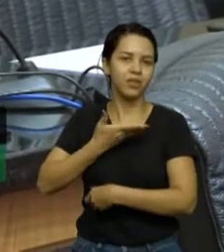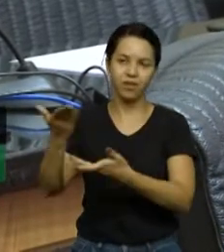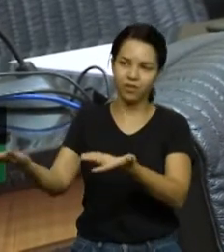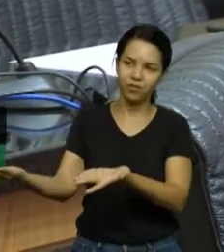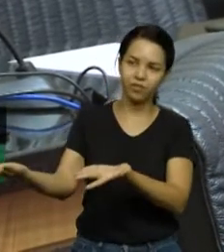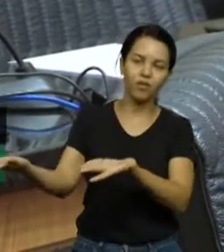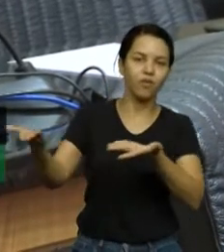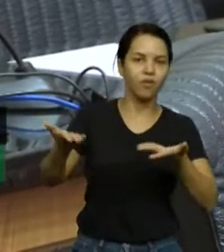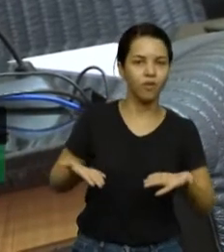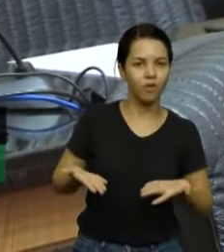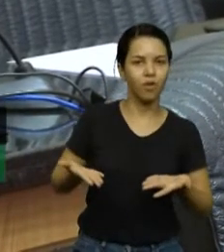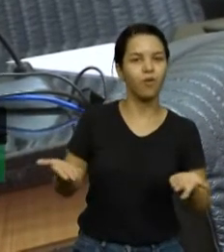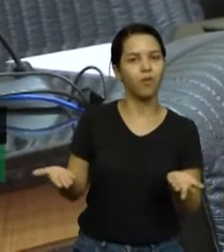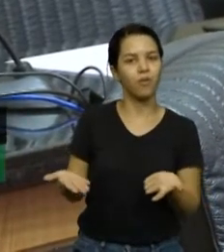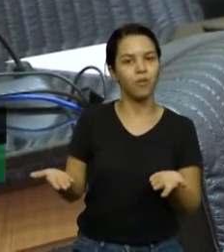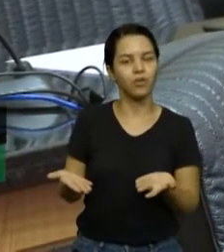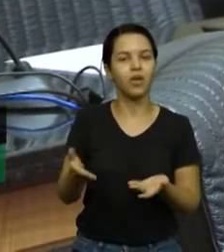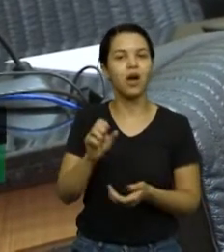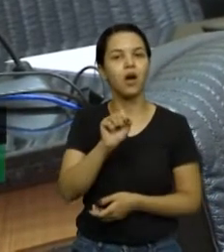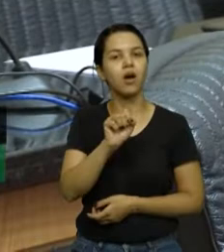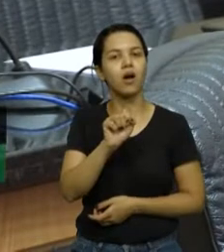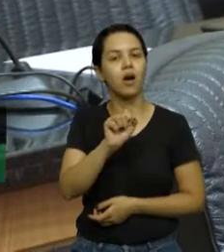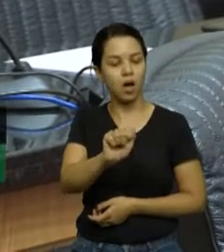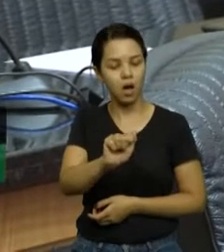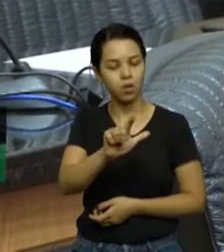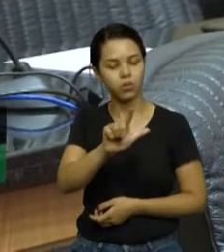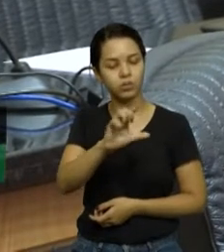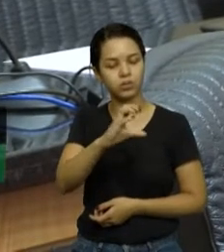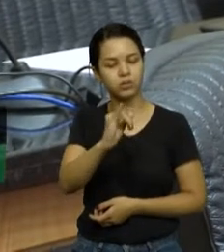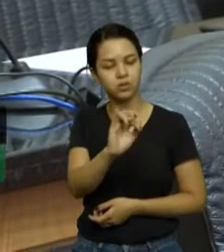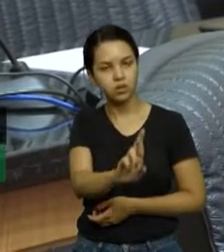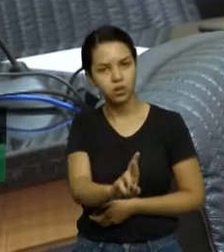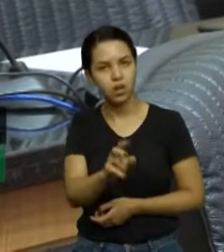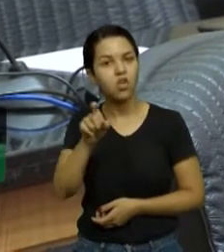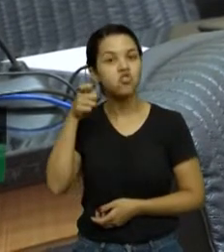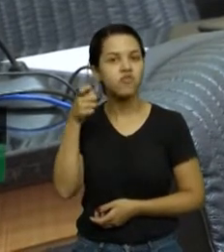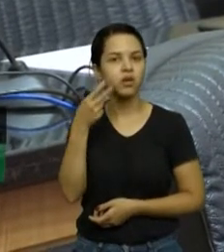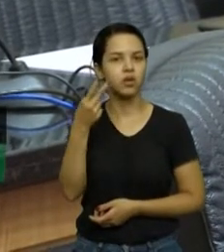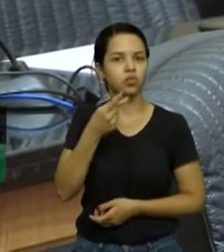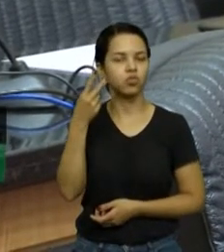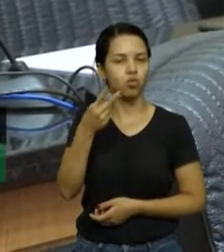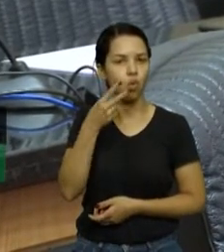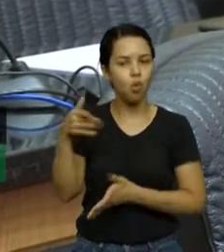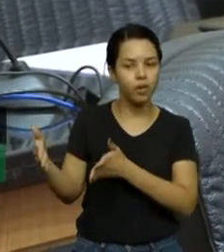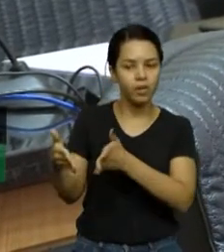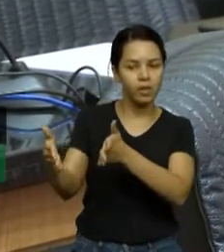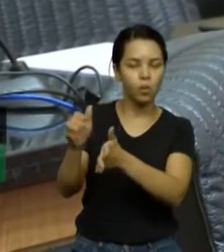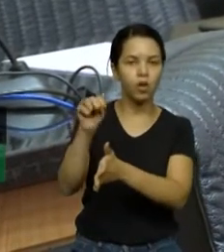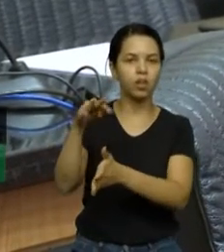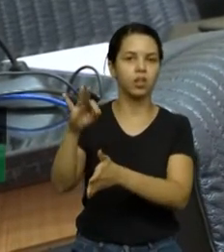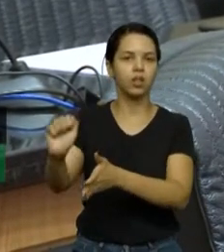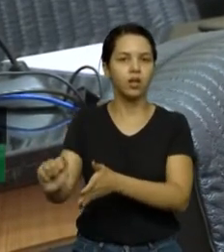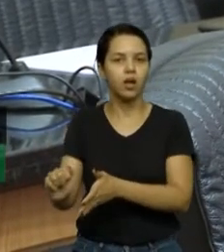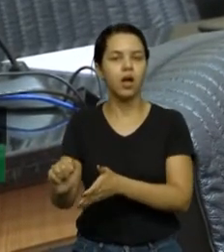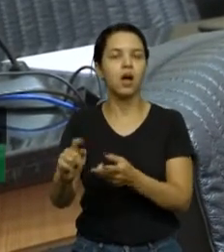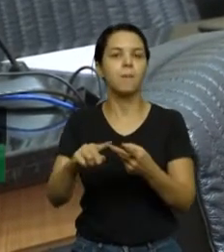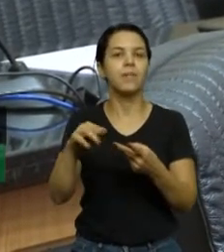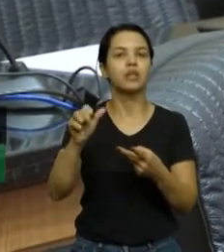citar o Alcir, que foi nosso ex-vereador lá do Rio da Anta, o Madruga, que foi nosso